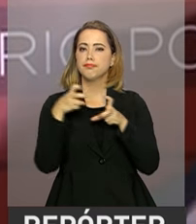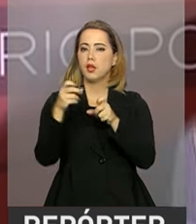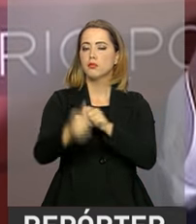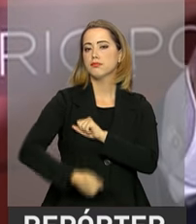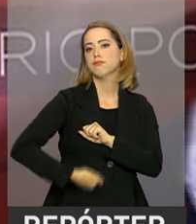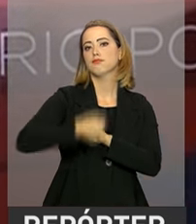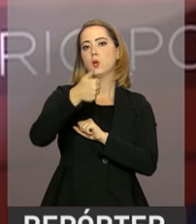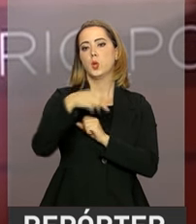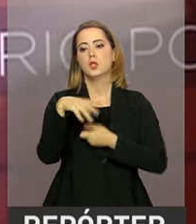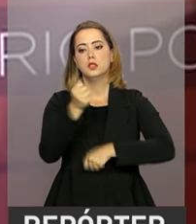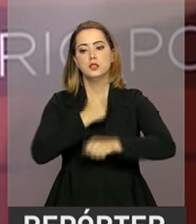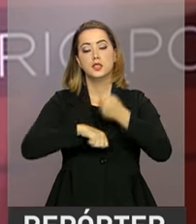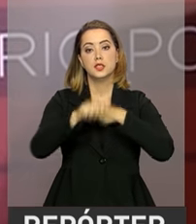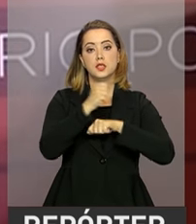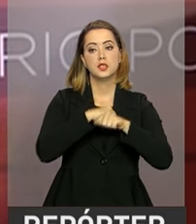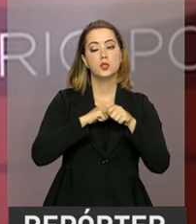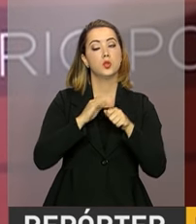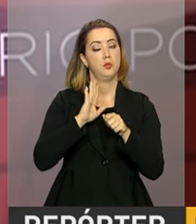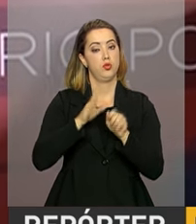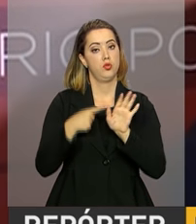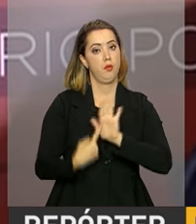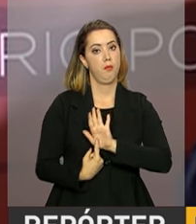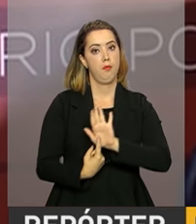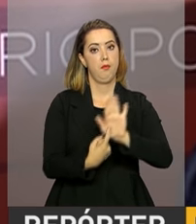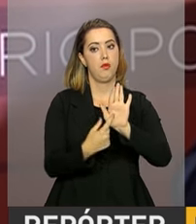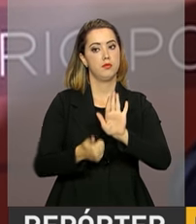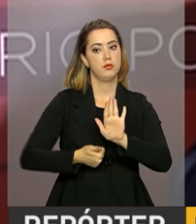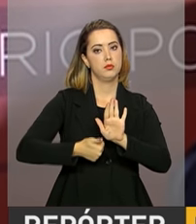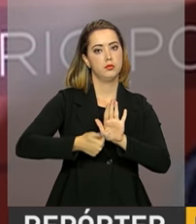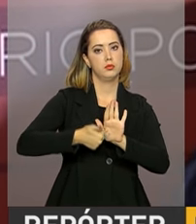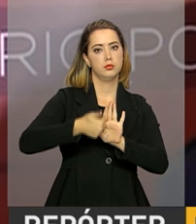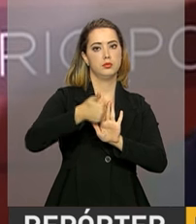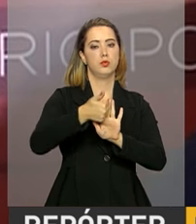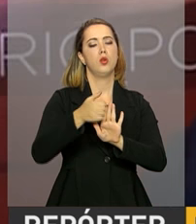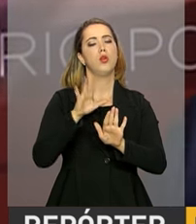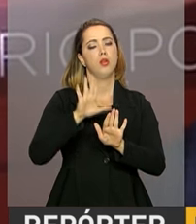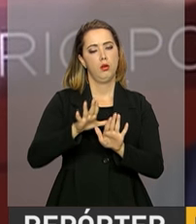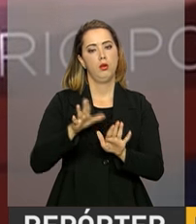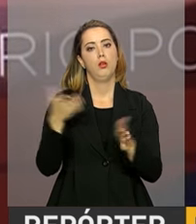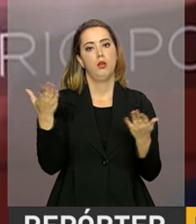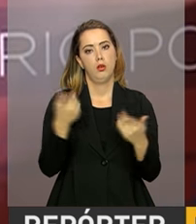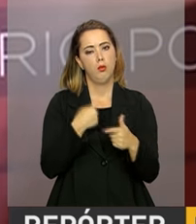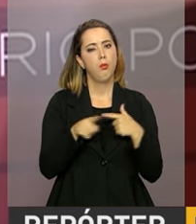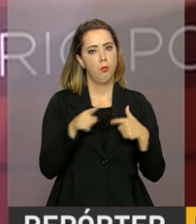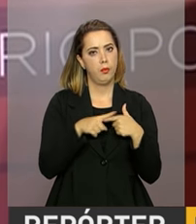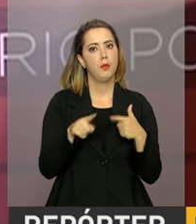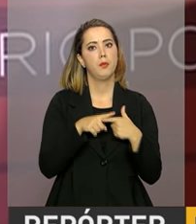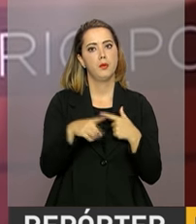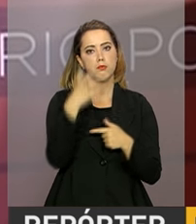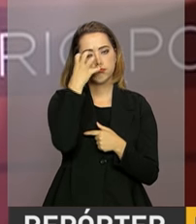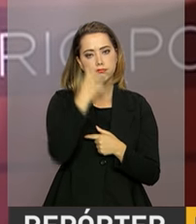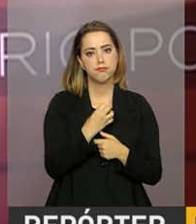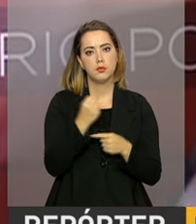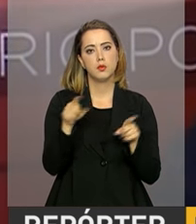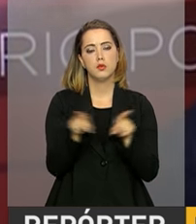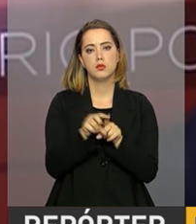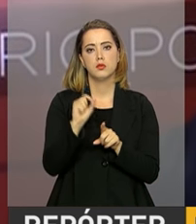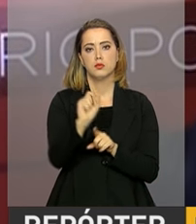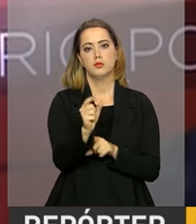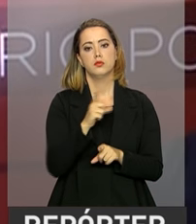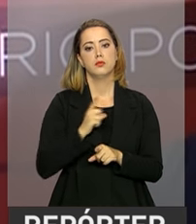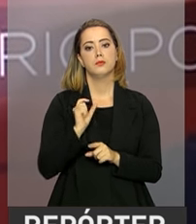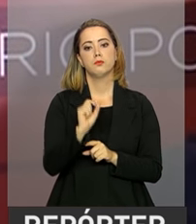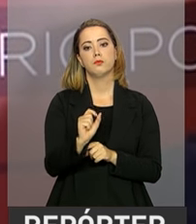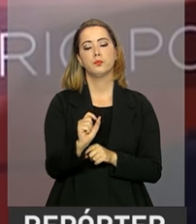que a economia já comece a dar sinal de recuperação. É muito séria ainda a situação, a economia continua em recessão,